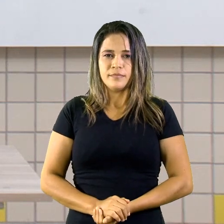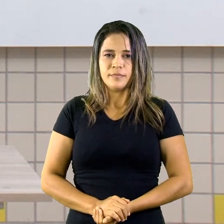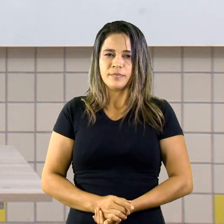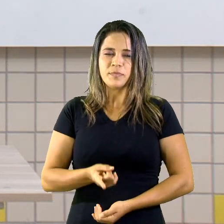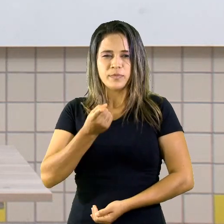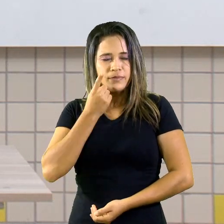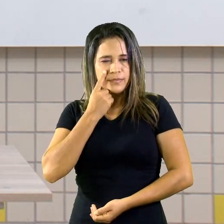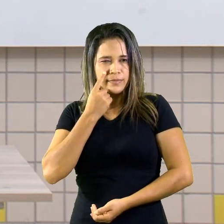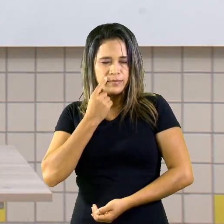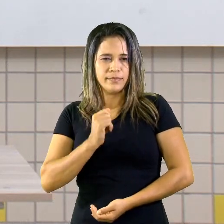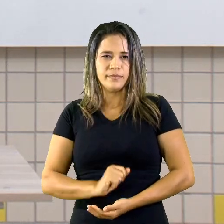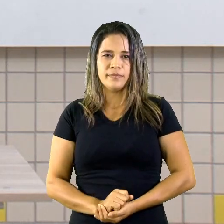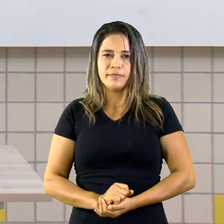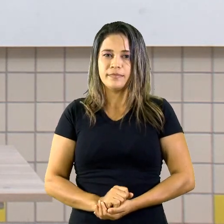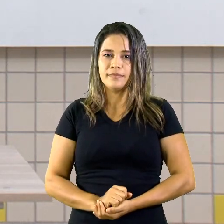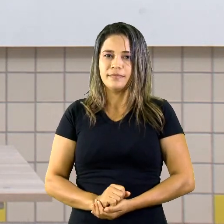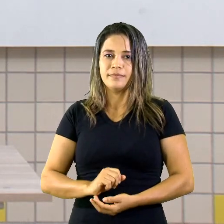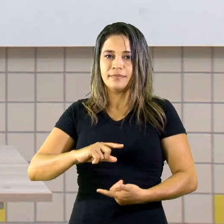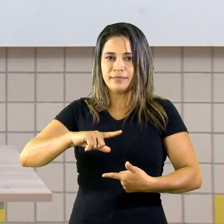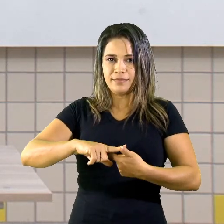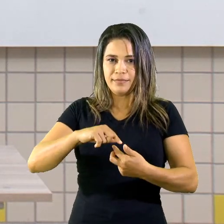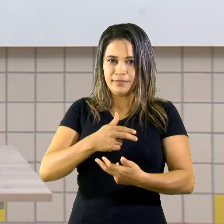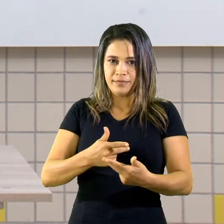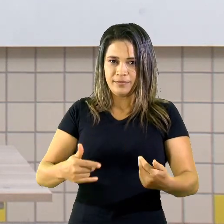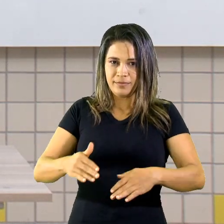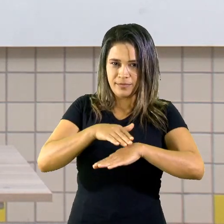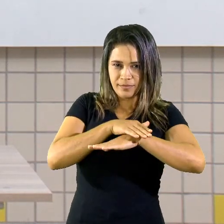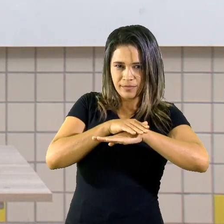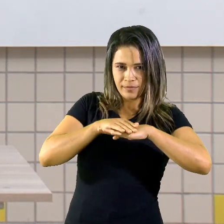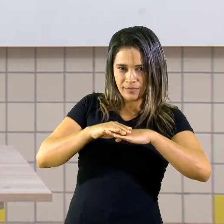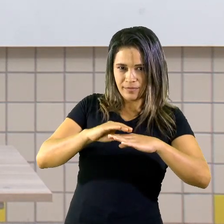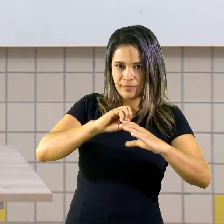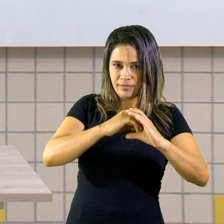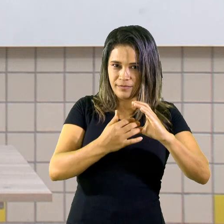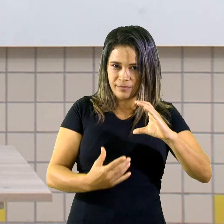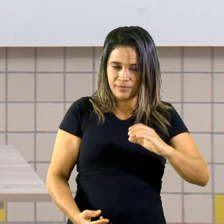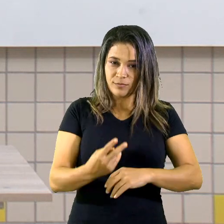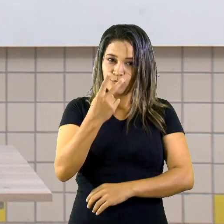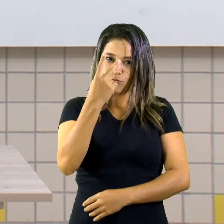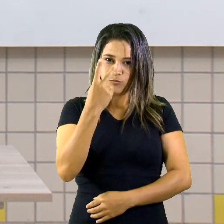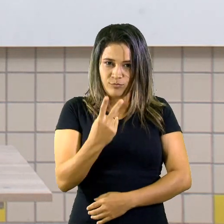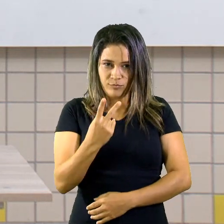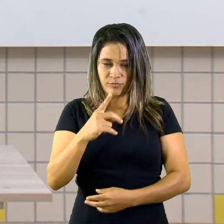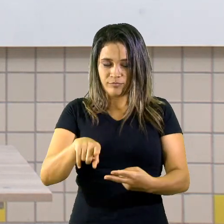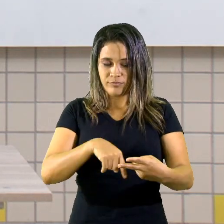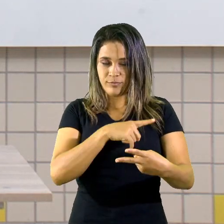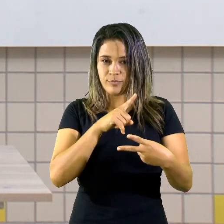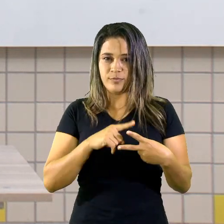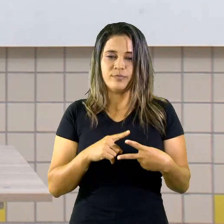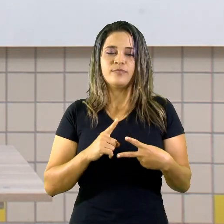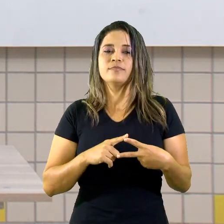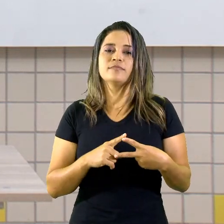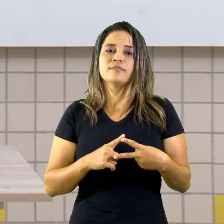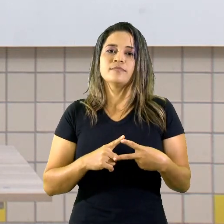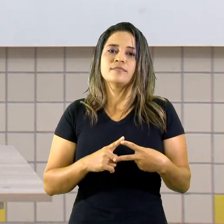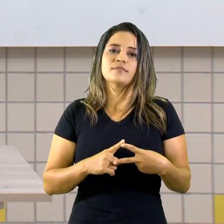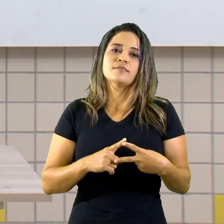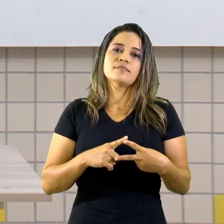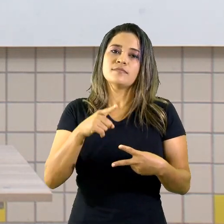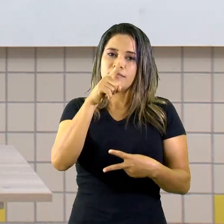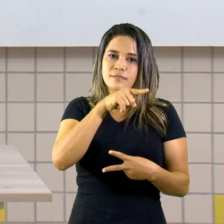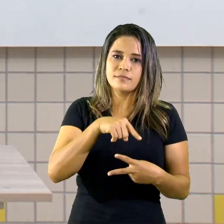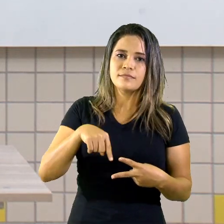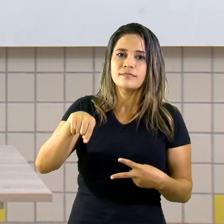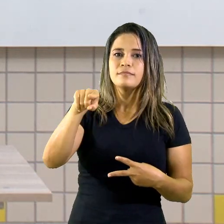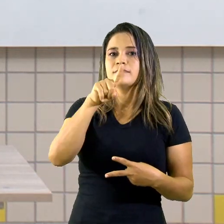Olha só, as figuras geométricas planas, elas são classificadas de 2 formas. Nós temos os círculos